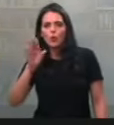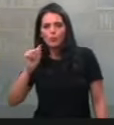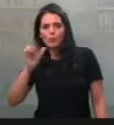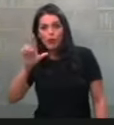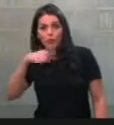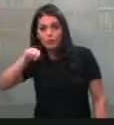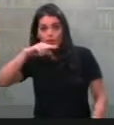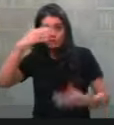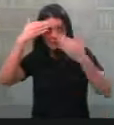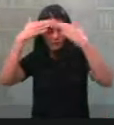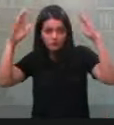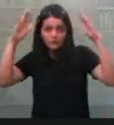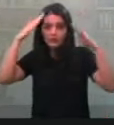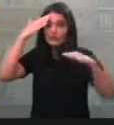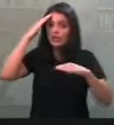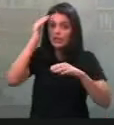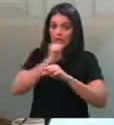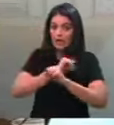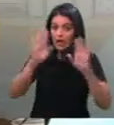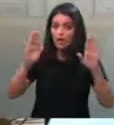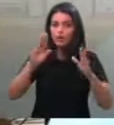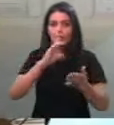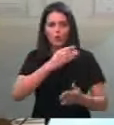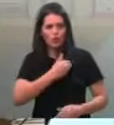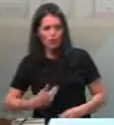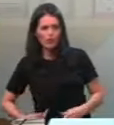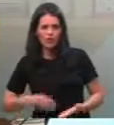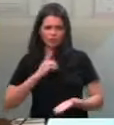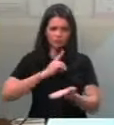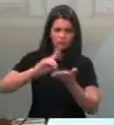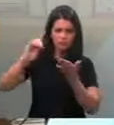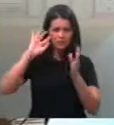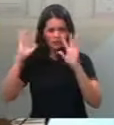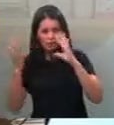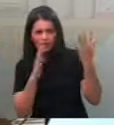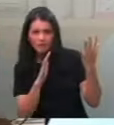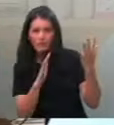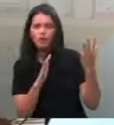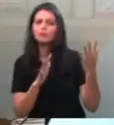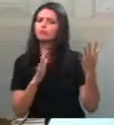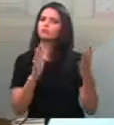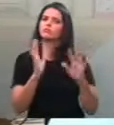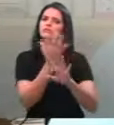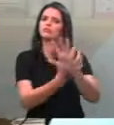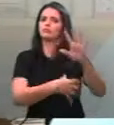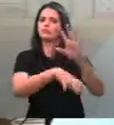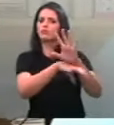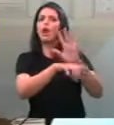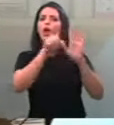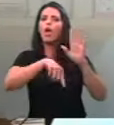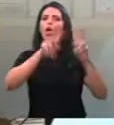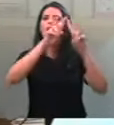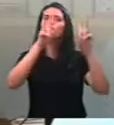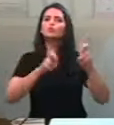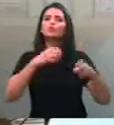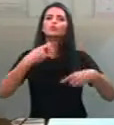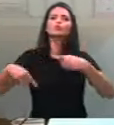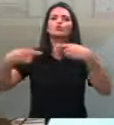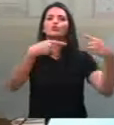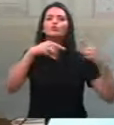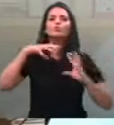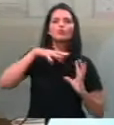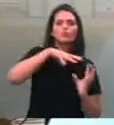Os governos não podem ignorar que o clima e o meio ambiente estão na pauta mundial. O mundo precisa